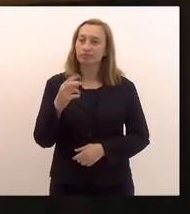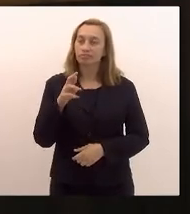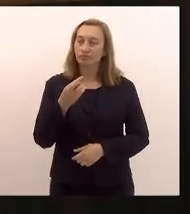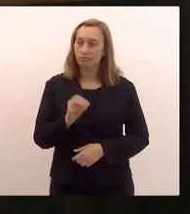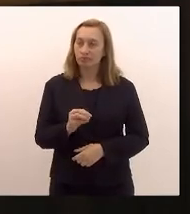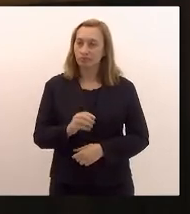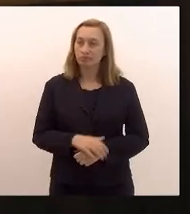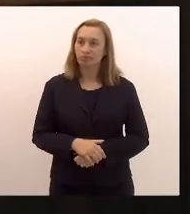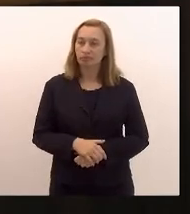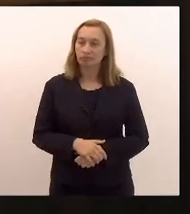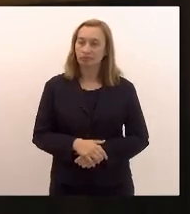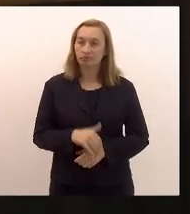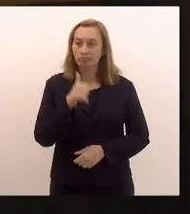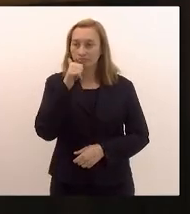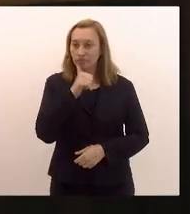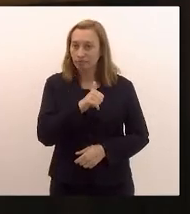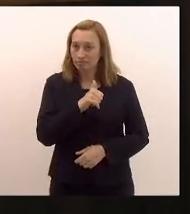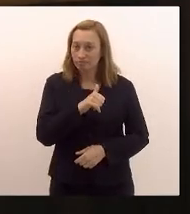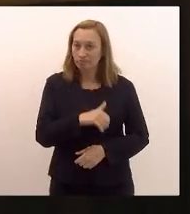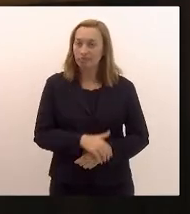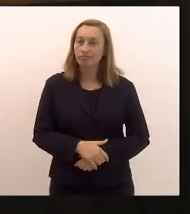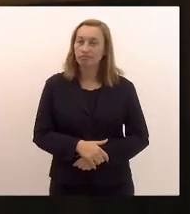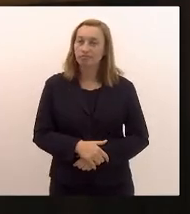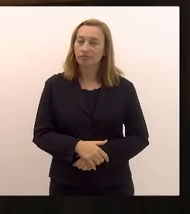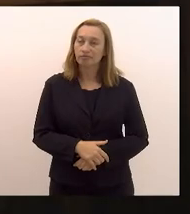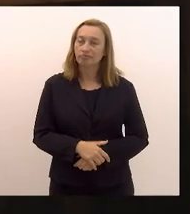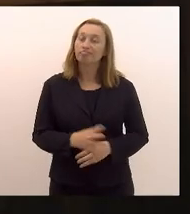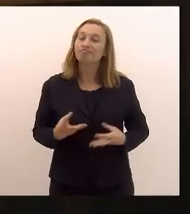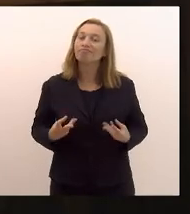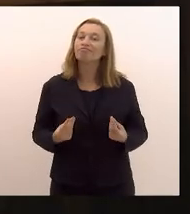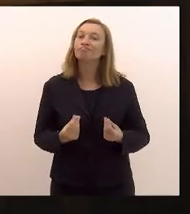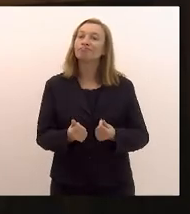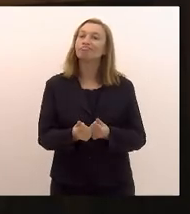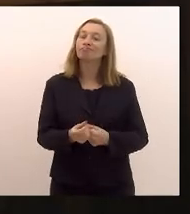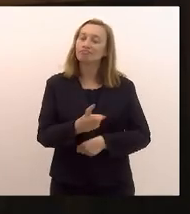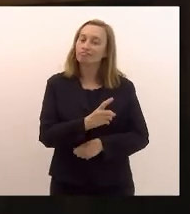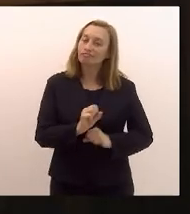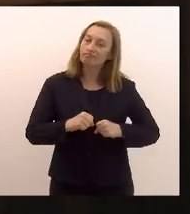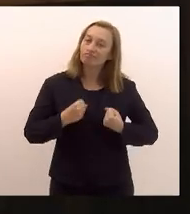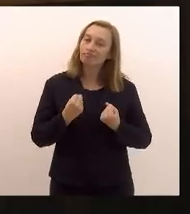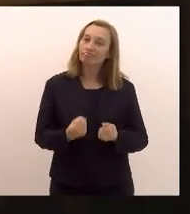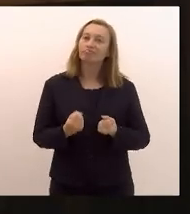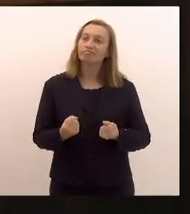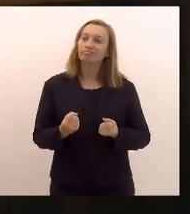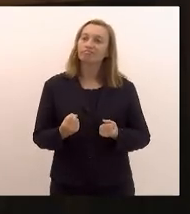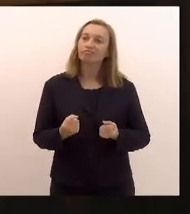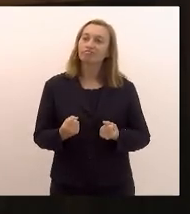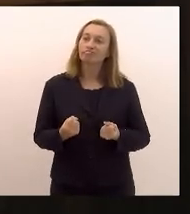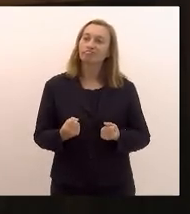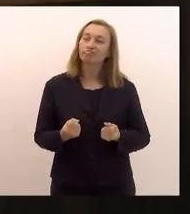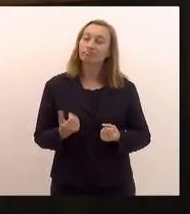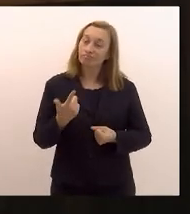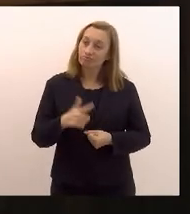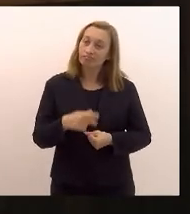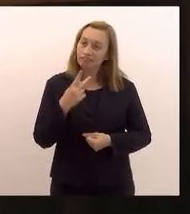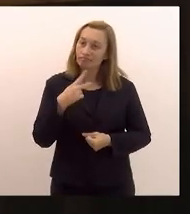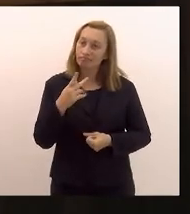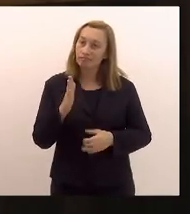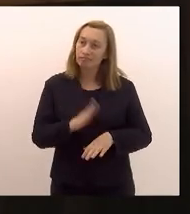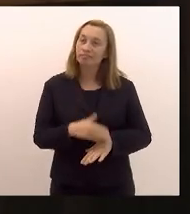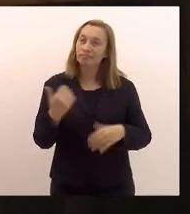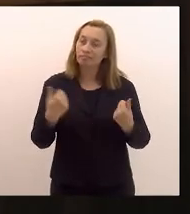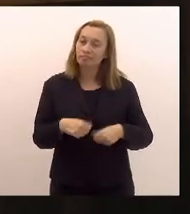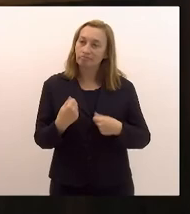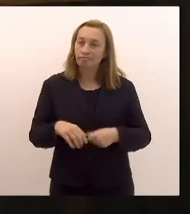Oi e aí são mulheres e que tem essa sensibilidade defesa Oi de novo vou dizer de quem mais precisa